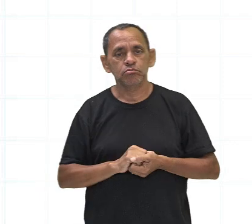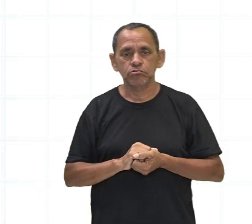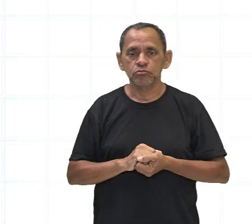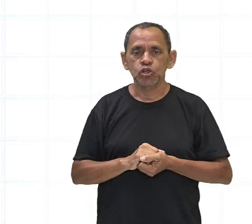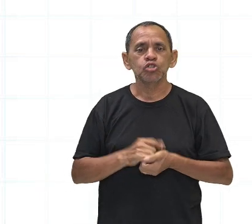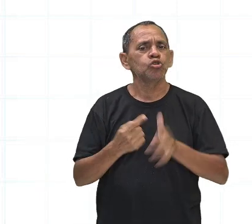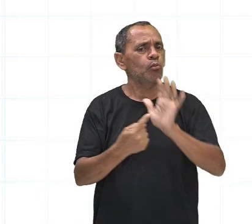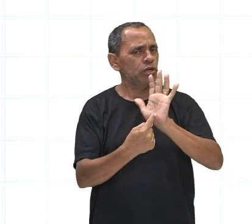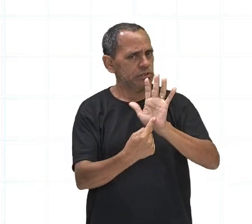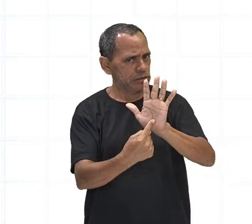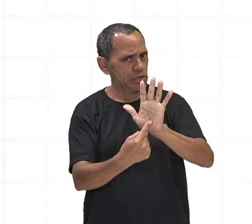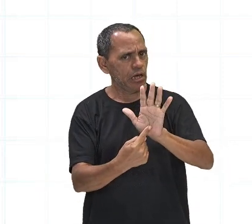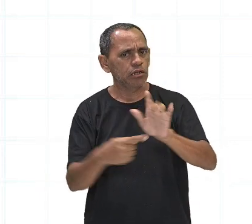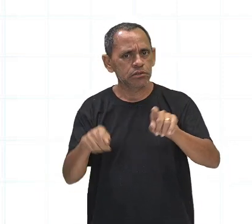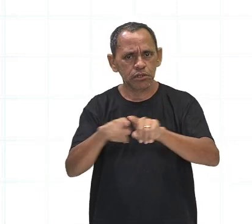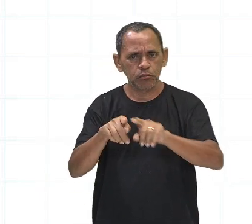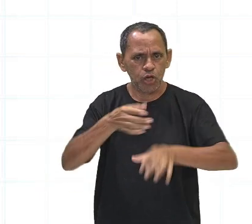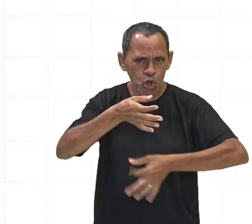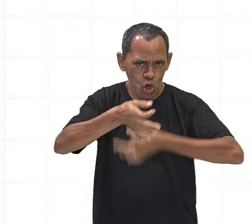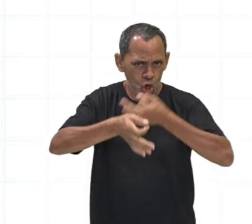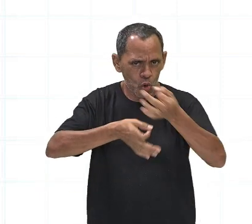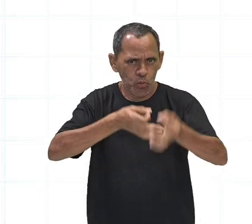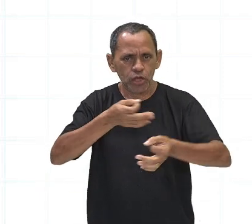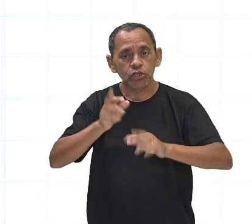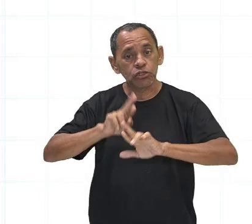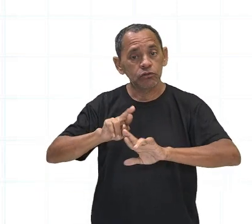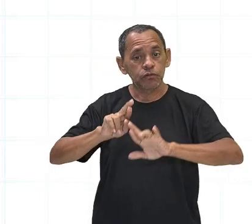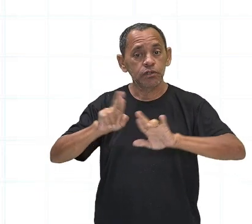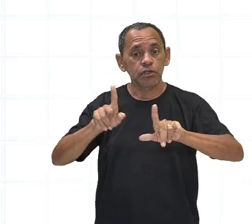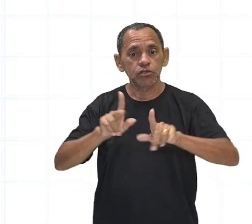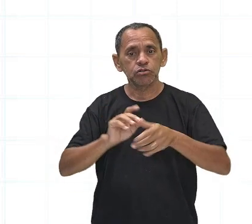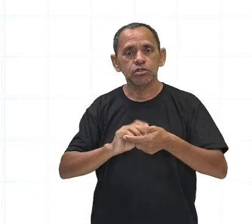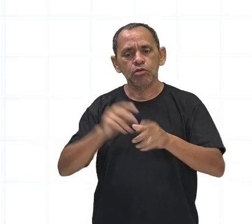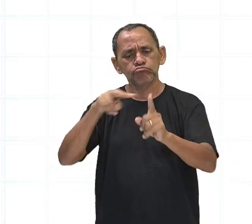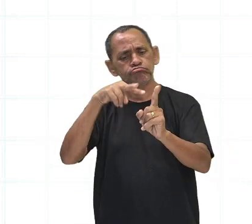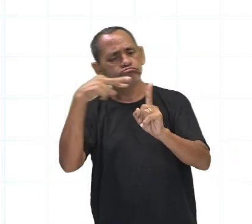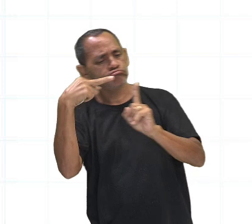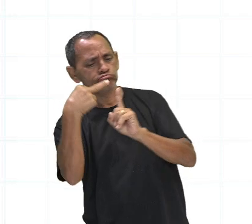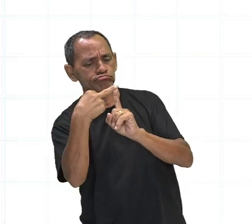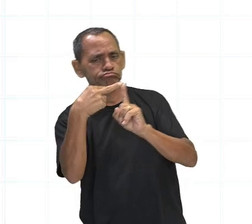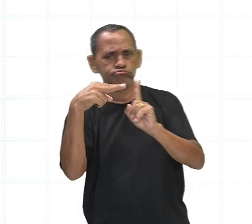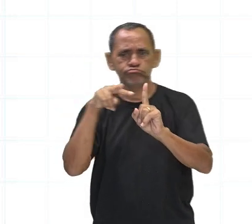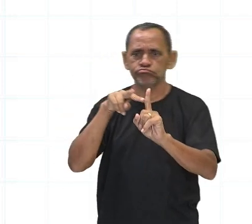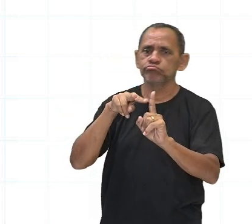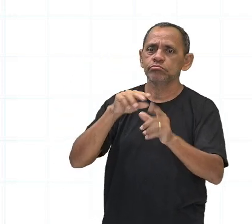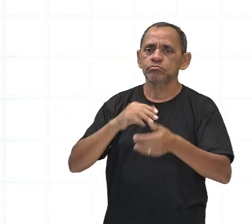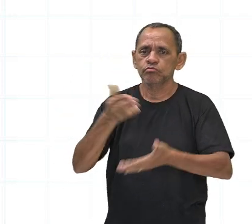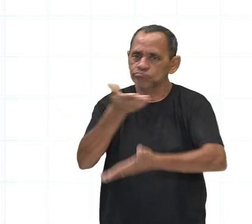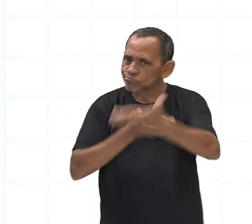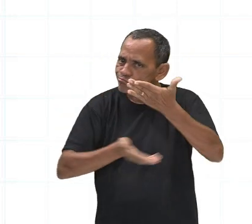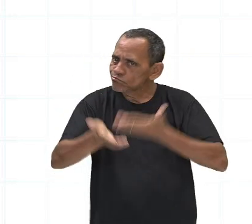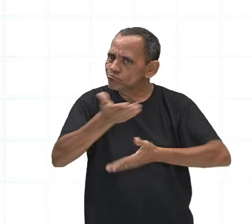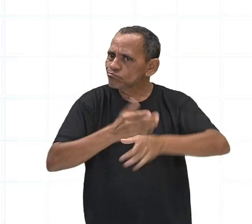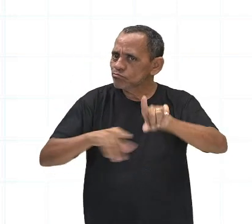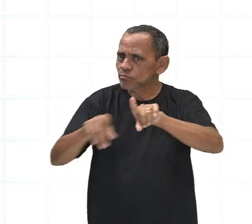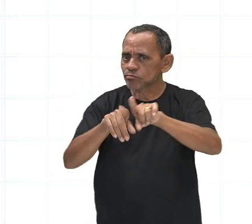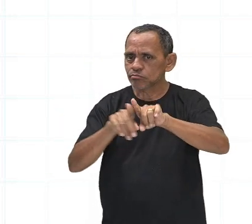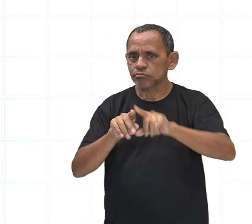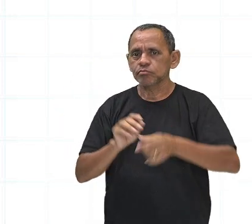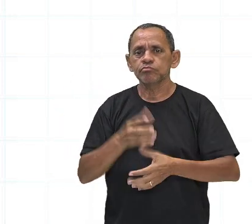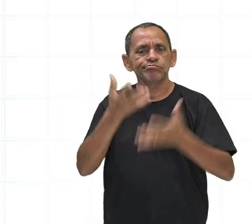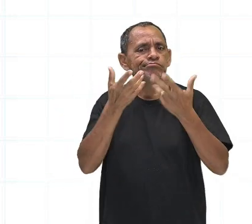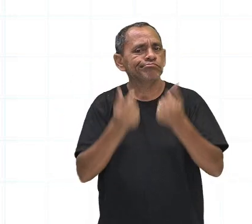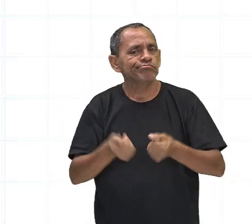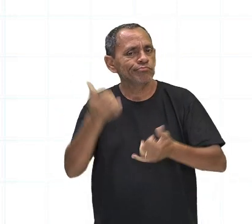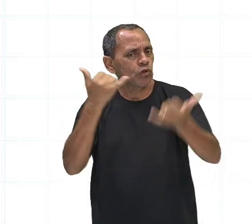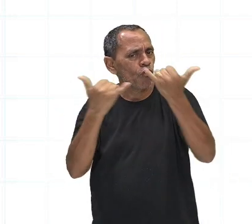argumentos apresentados e as diferentes perspectivas envolvidas. Isso envolve não apenas aceitar informações de